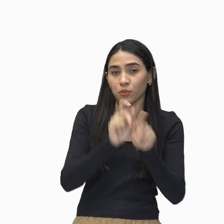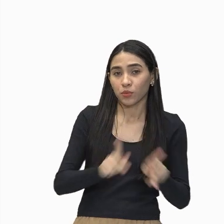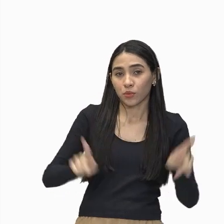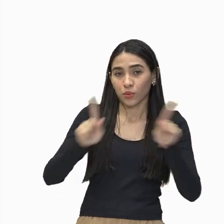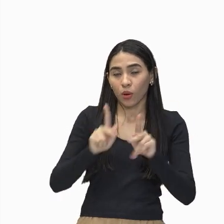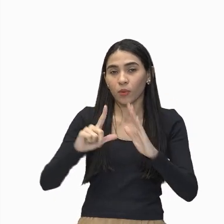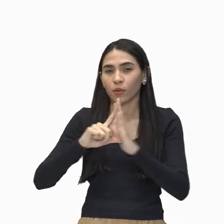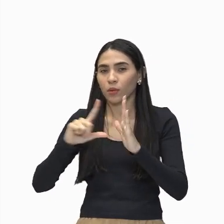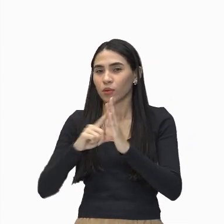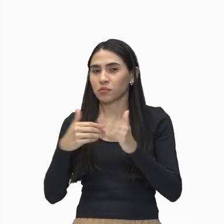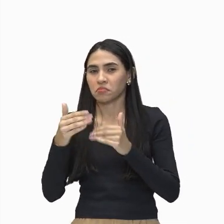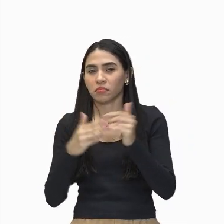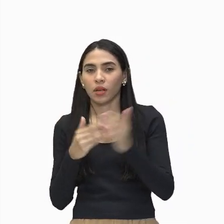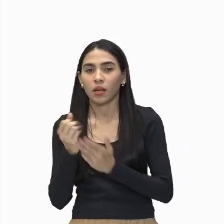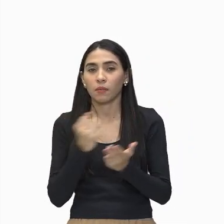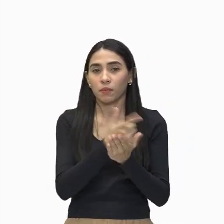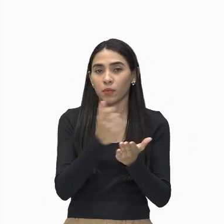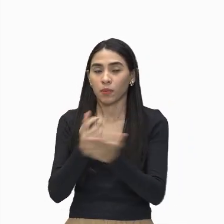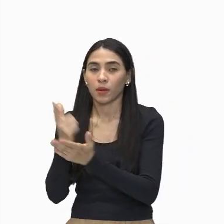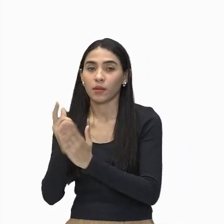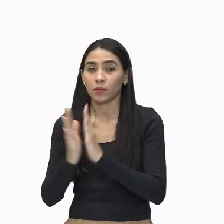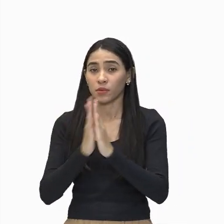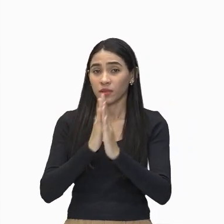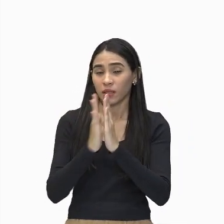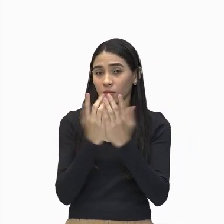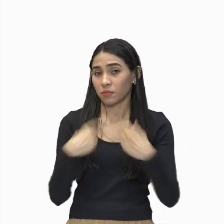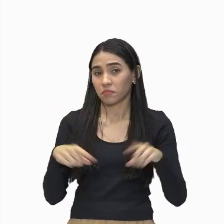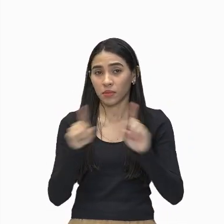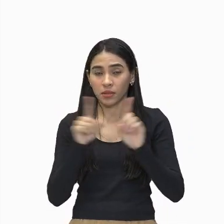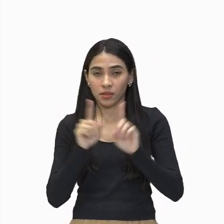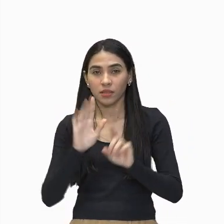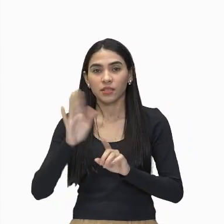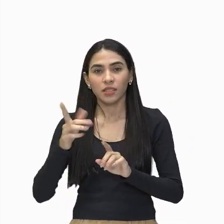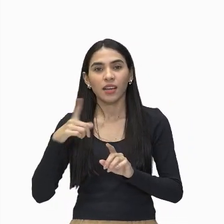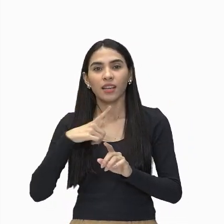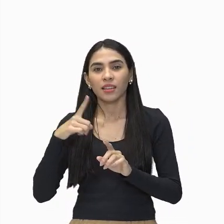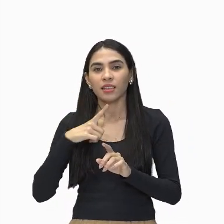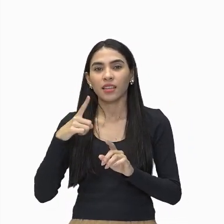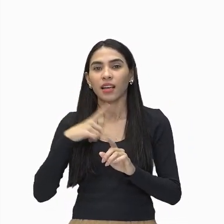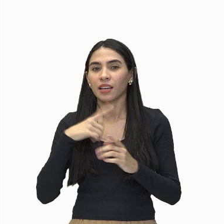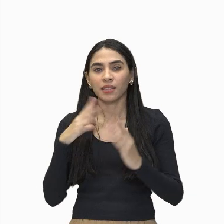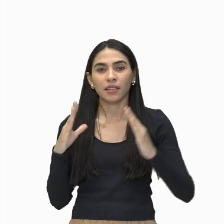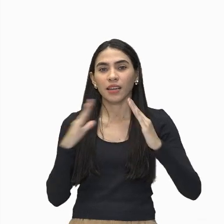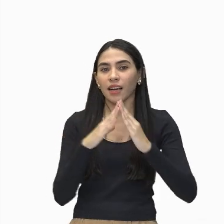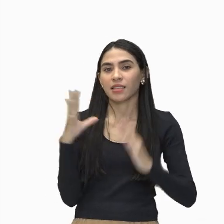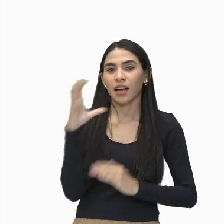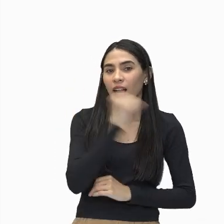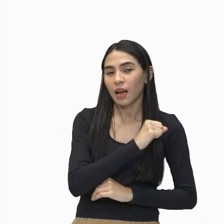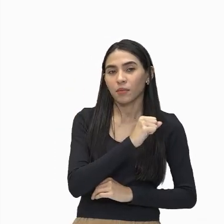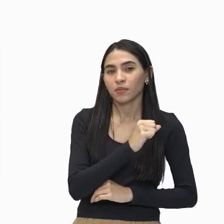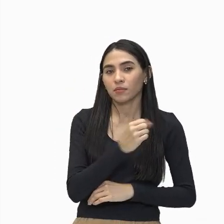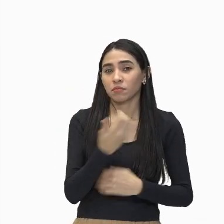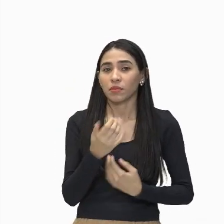seja, lá onde for comprar, no centro da cidade. Não, ele já vem para dentro da nossa casa. A gente abre o